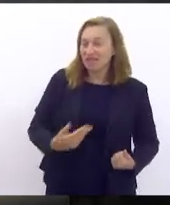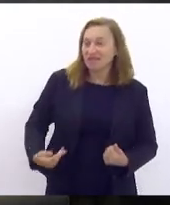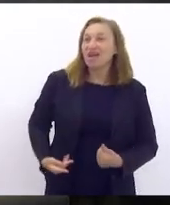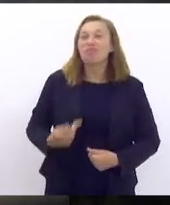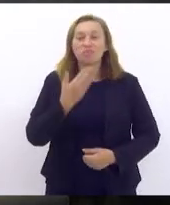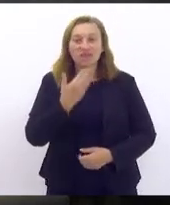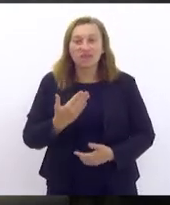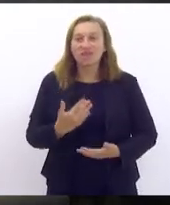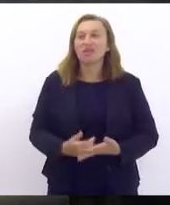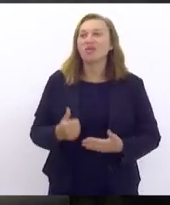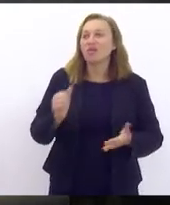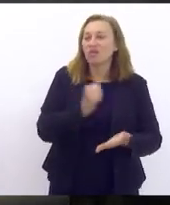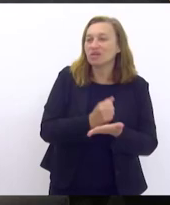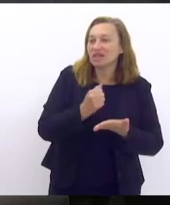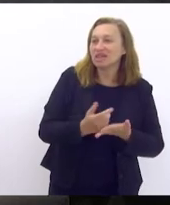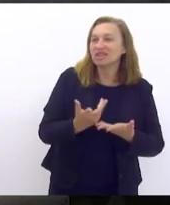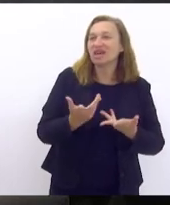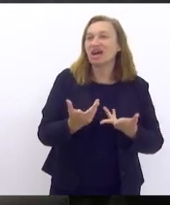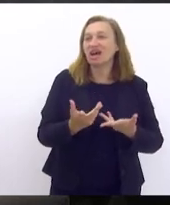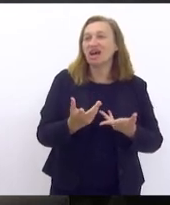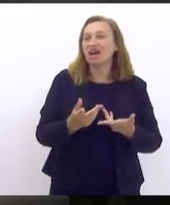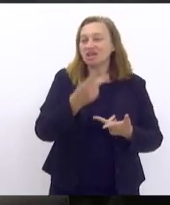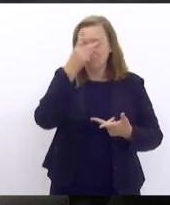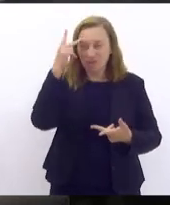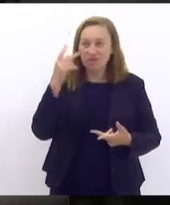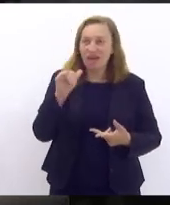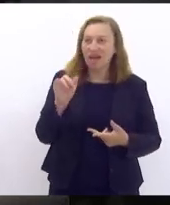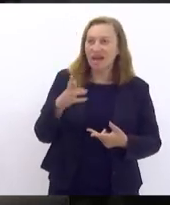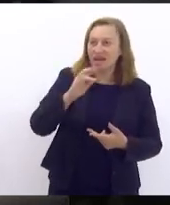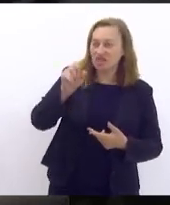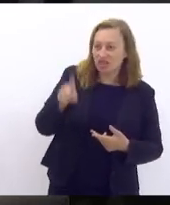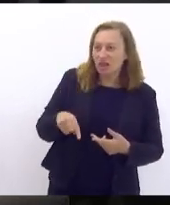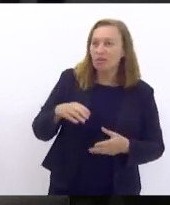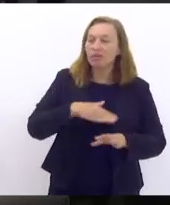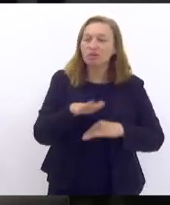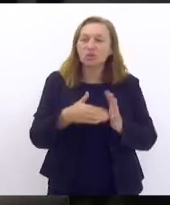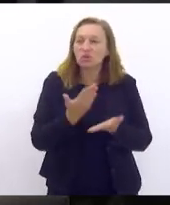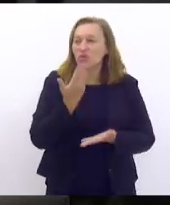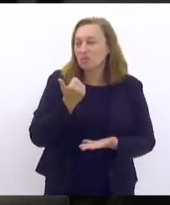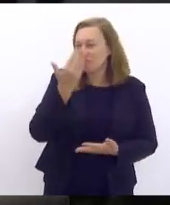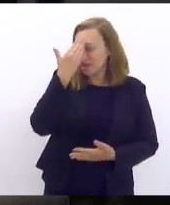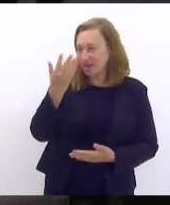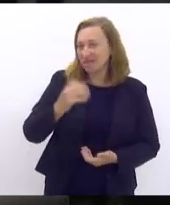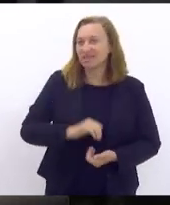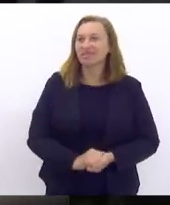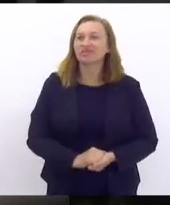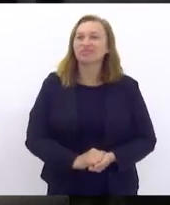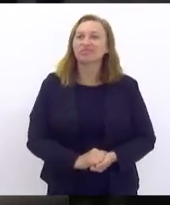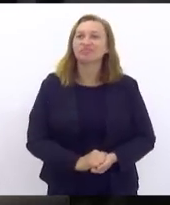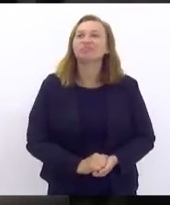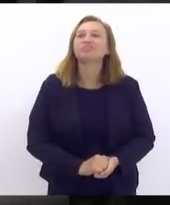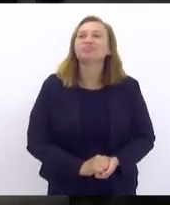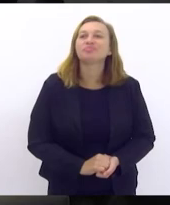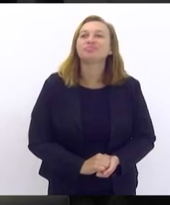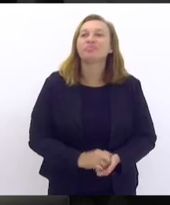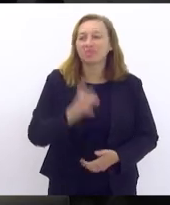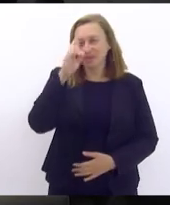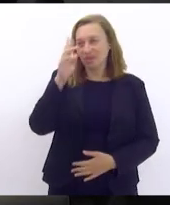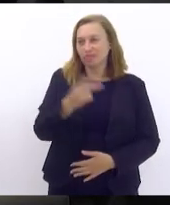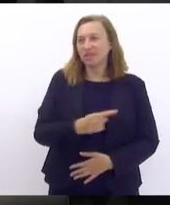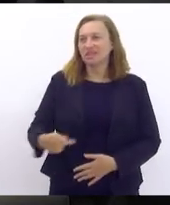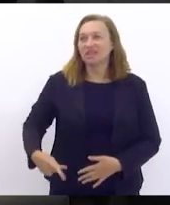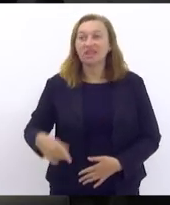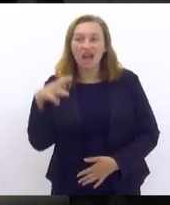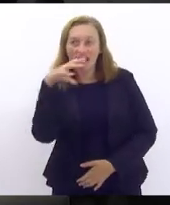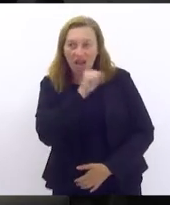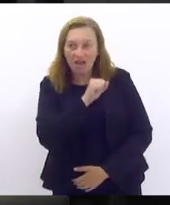vai contratar lá o pessoal para trazer o acarajé para todos degustarem. Muito obrigada, gente. Opa, presidente. Senhor presidente, muito